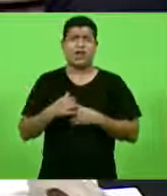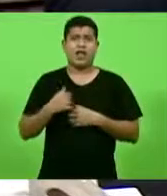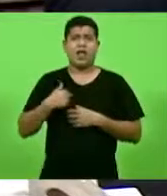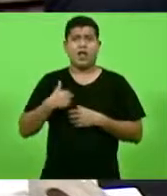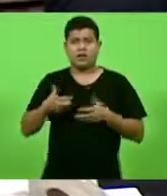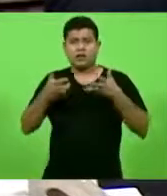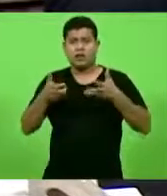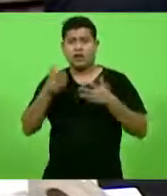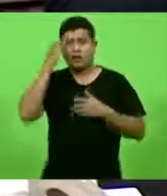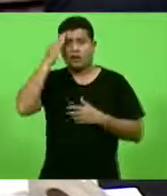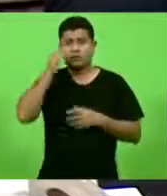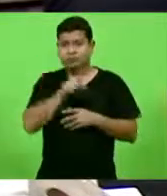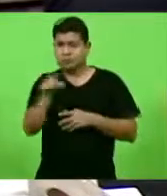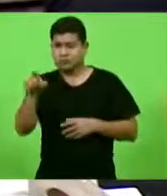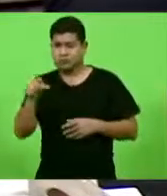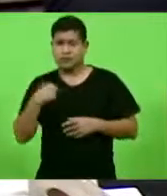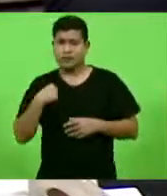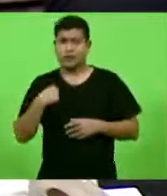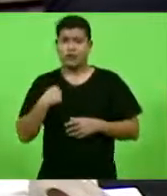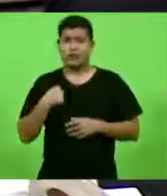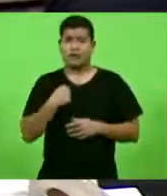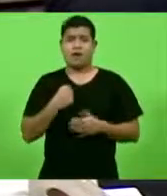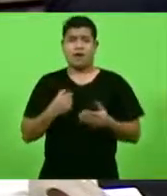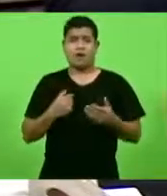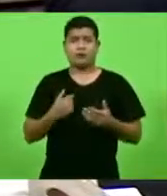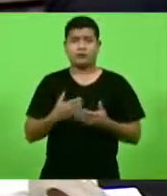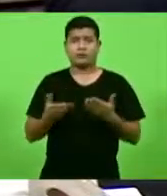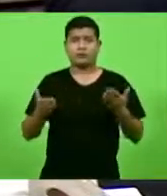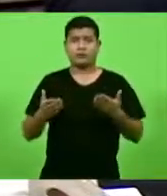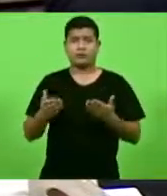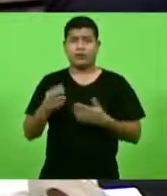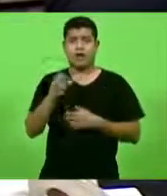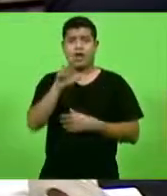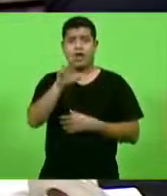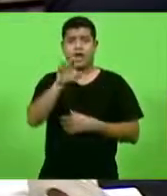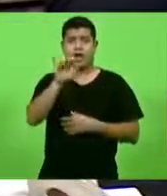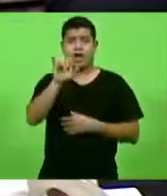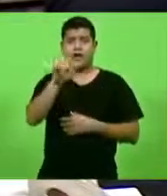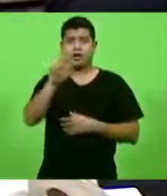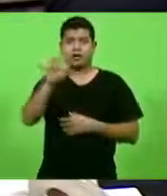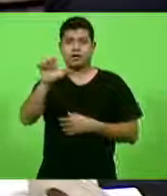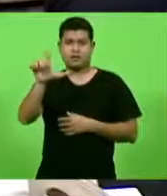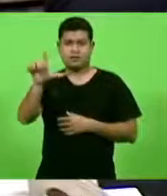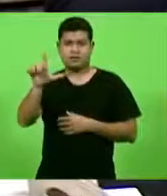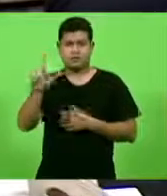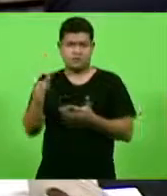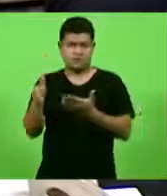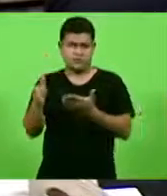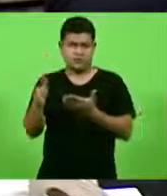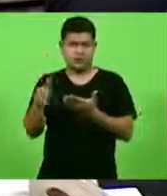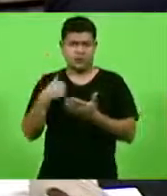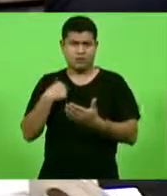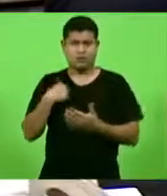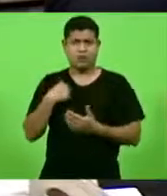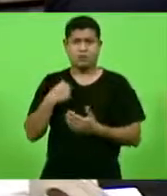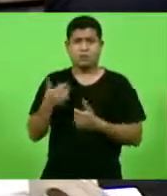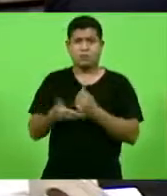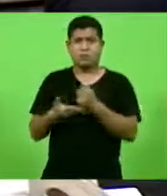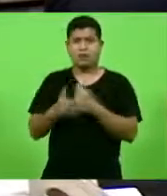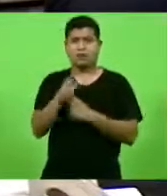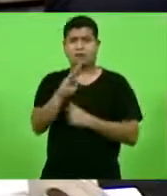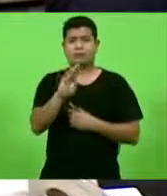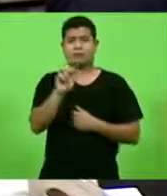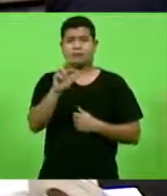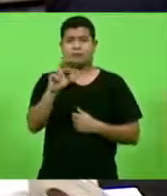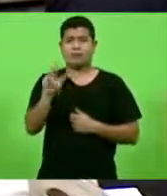algum aluno sai do ensino médio sabendo Hegel, sabendo o básico de Burke, sabendo o